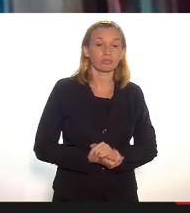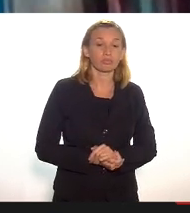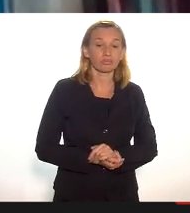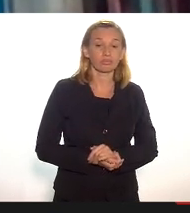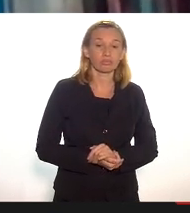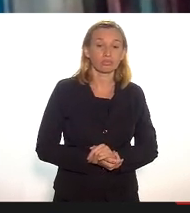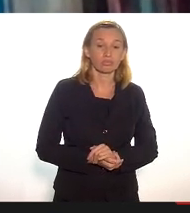deveriam ficar